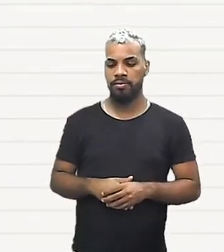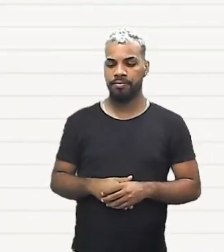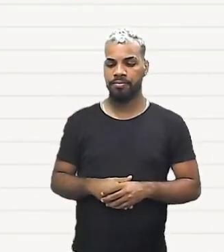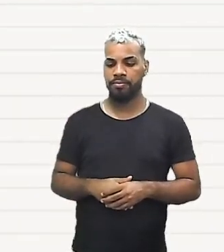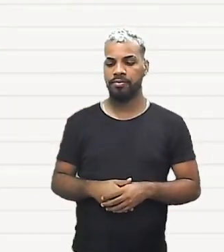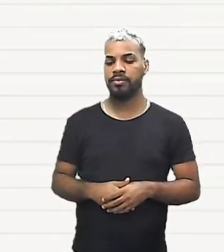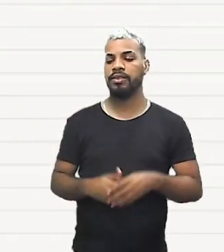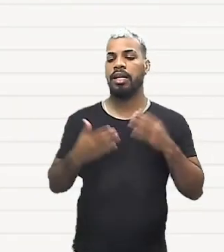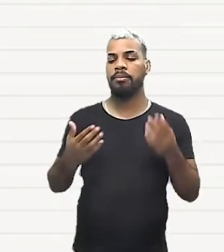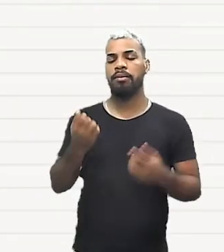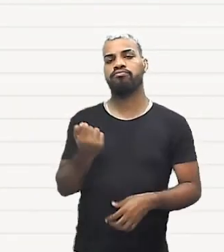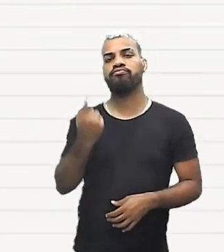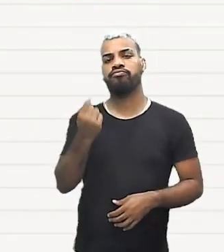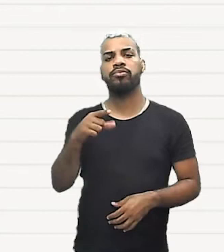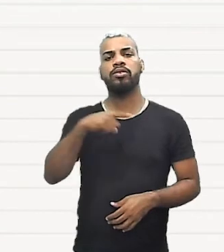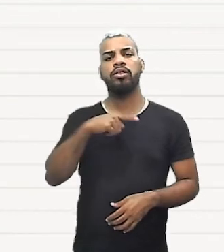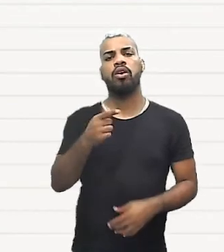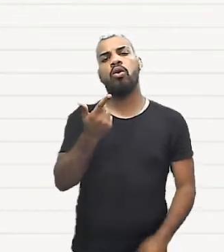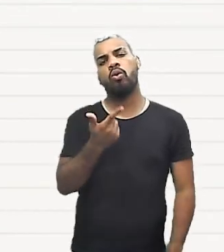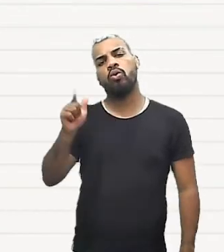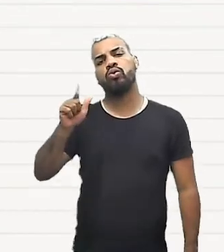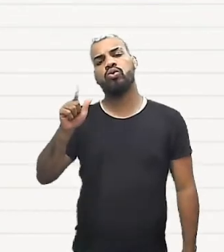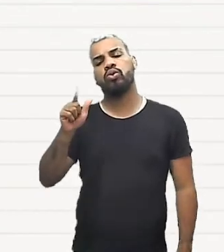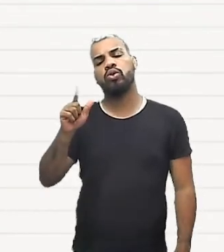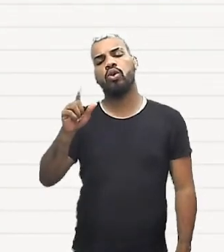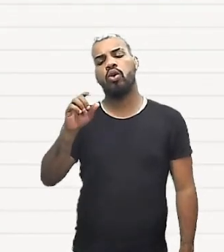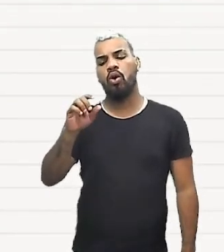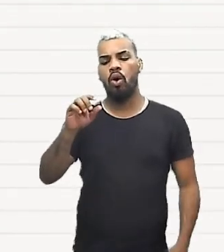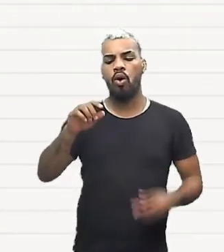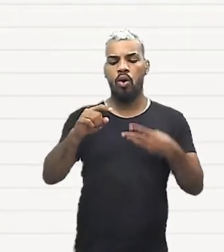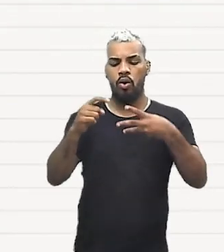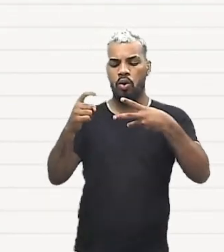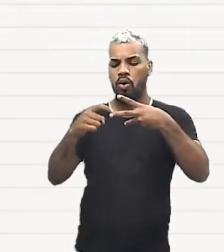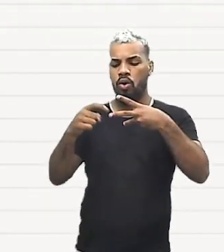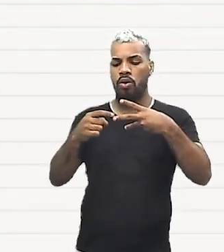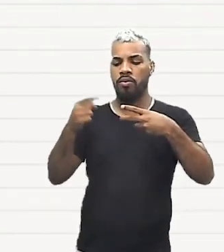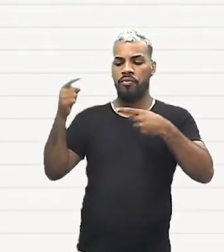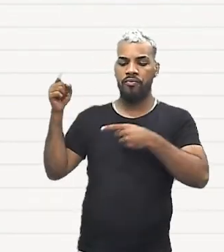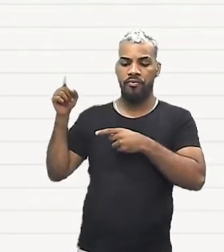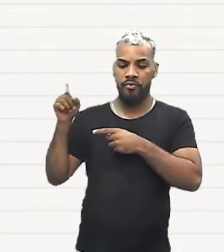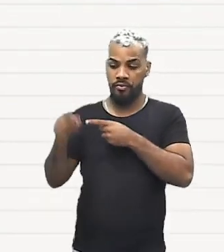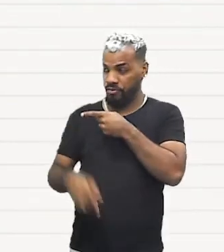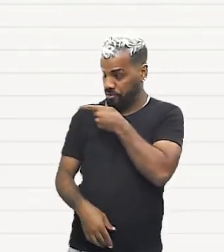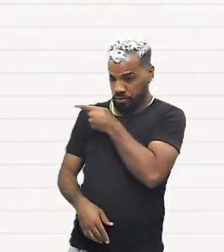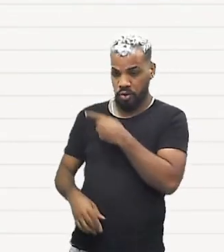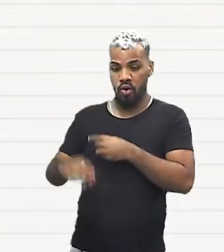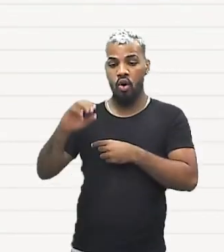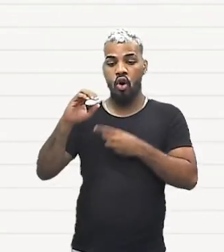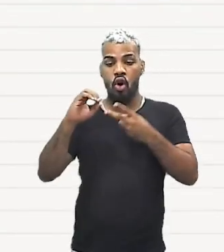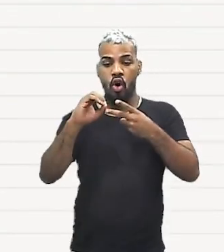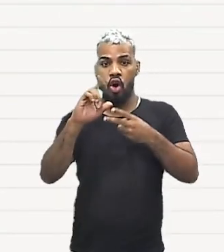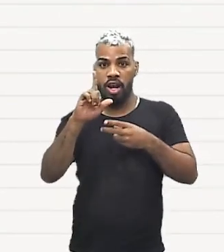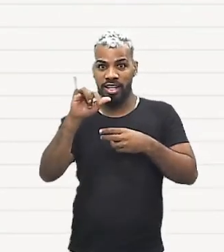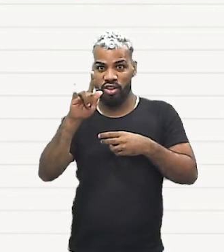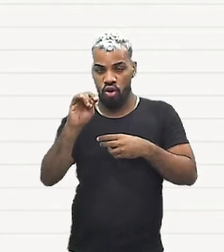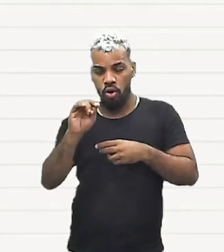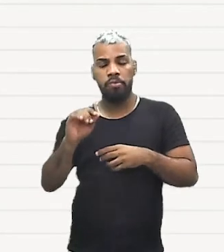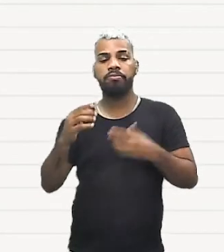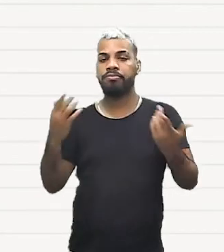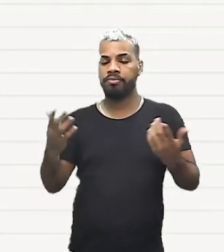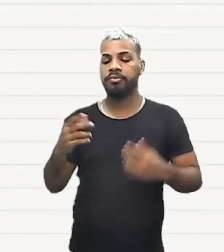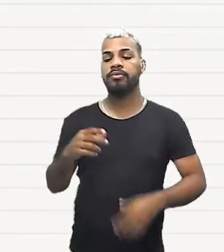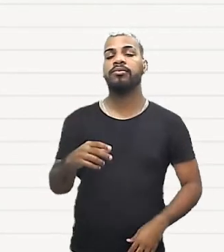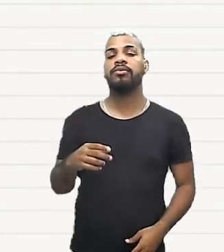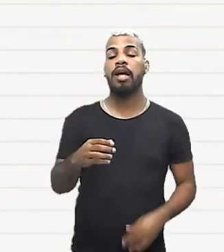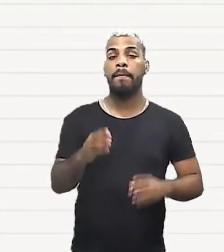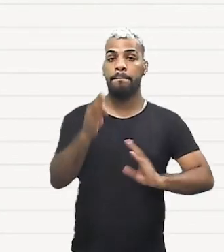você pode exercitar e os oligossacarídeos Olhe quando você pega esse prefixo oligo lembre que na Biologia